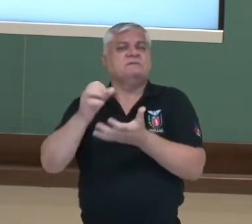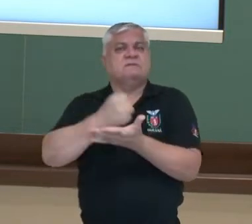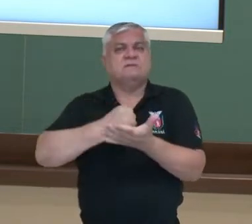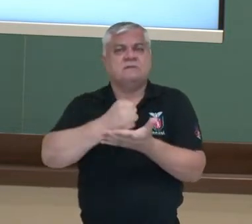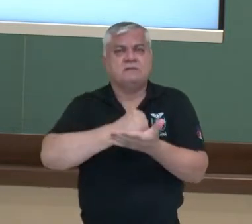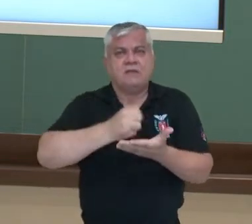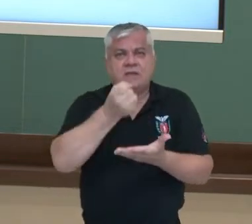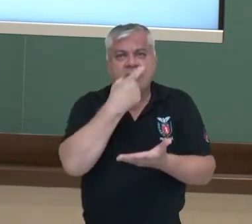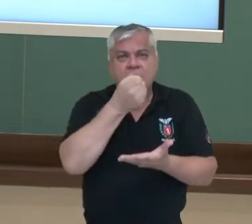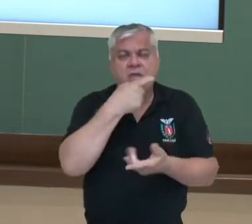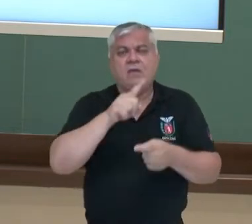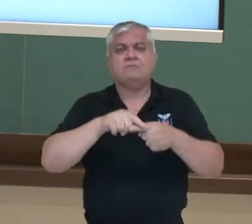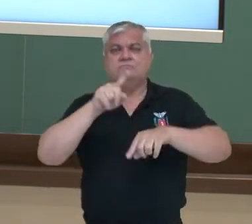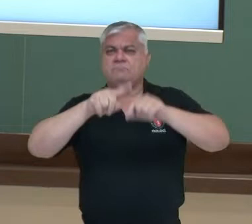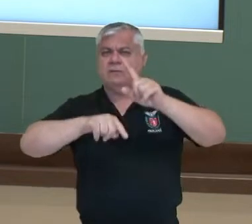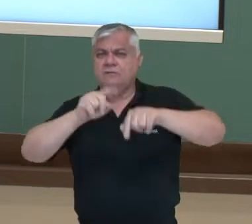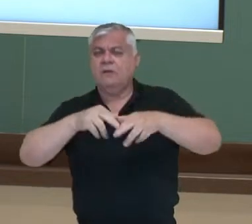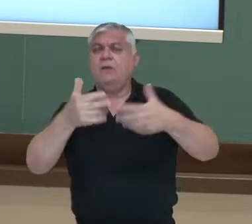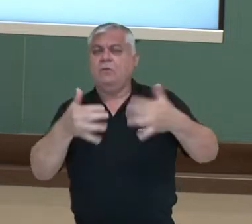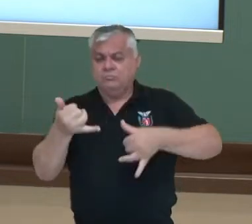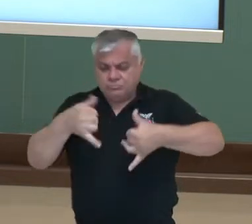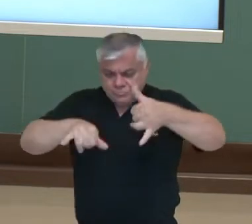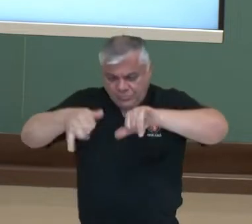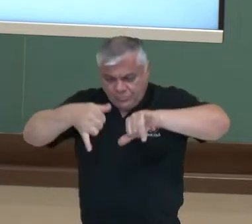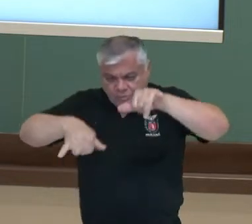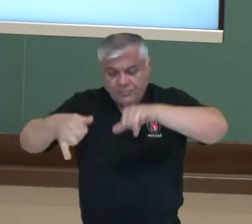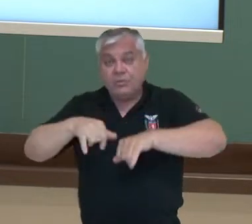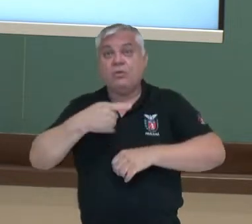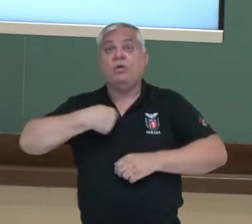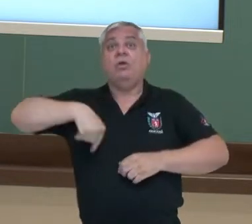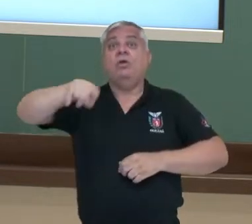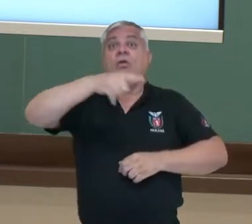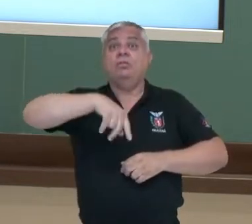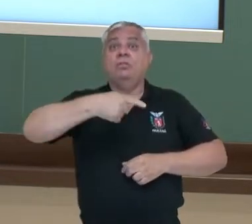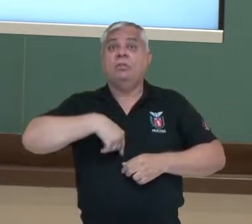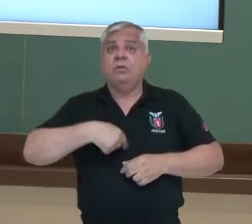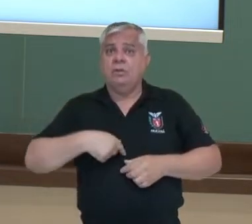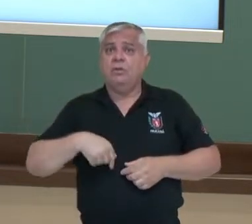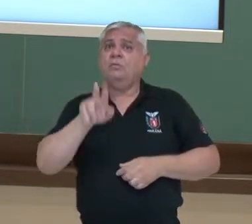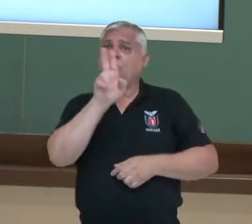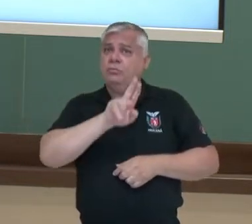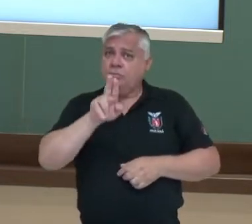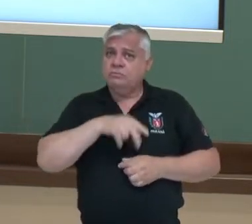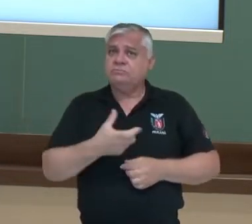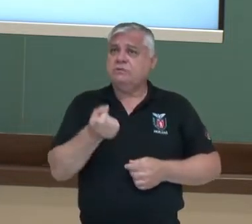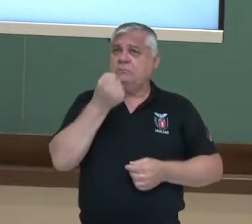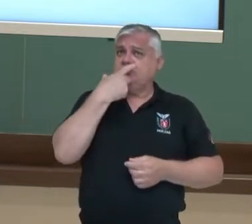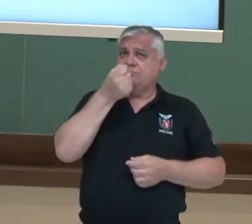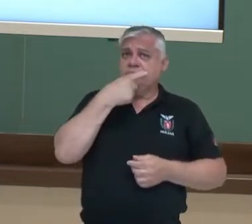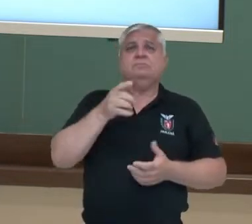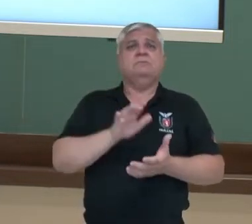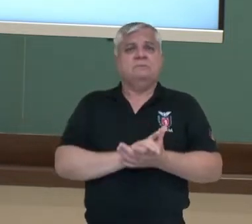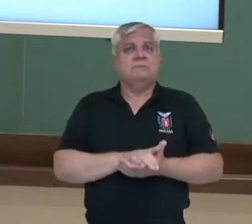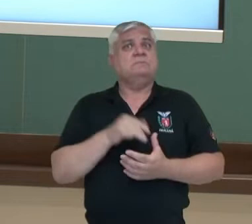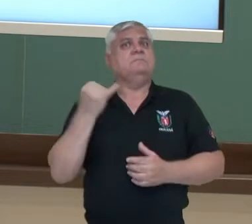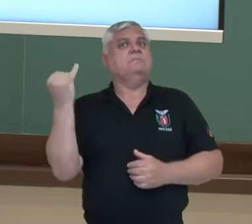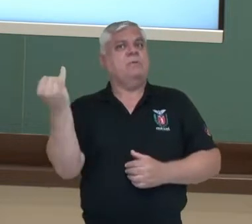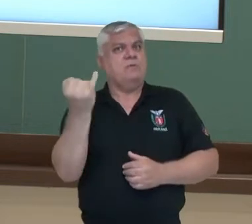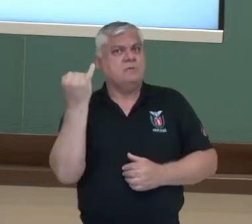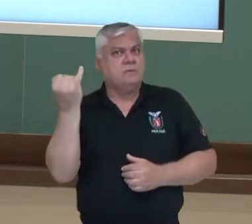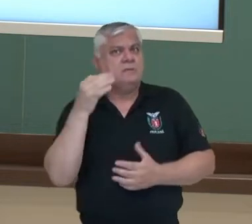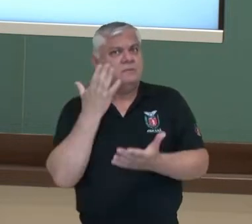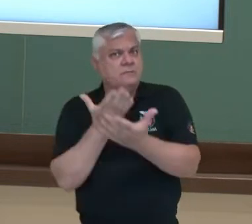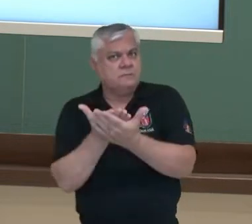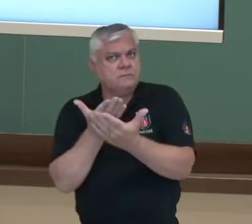medicamentos, materiais, dos quais nós usufruímos. Então, daí uma grande importância desse